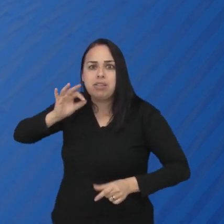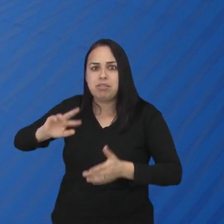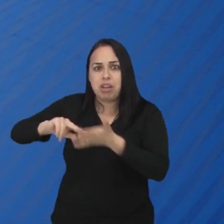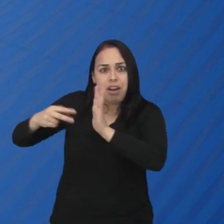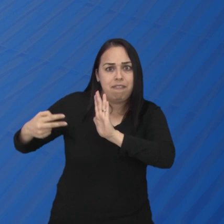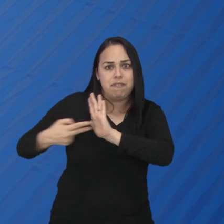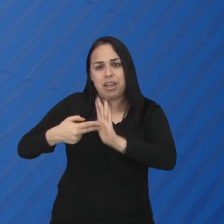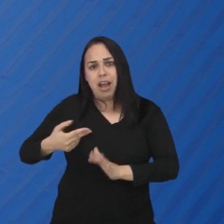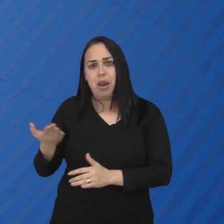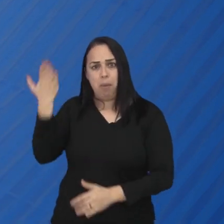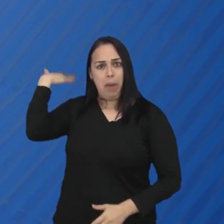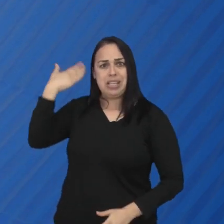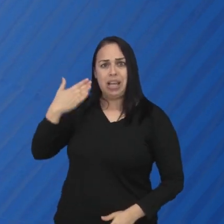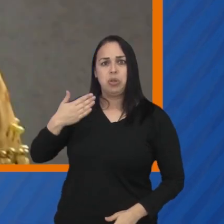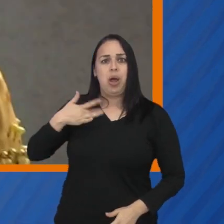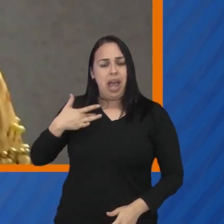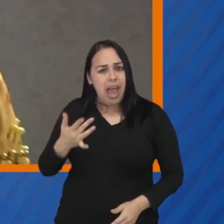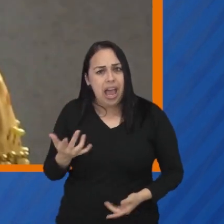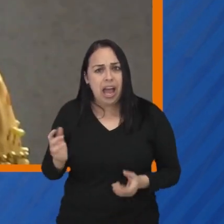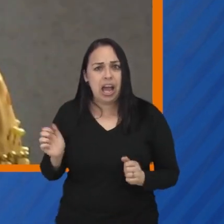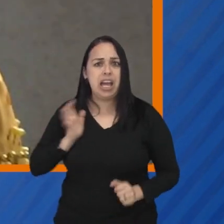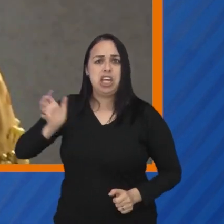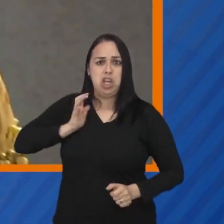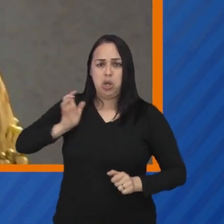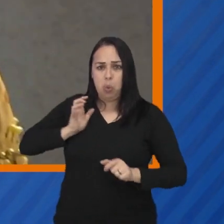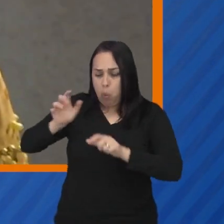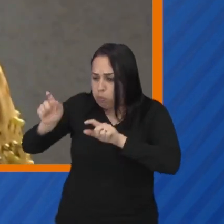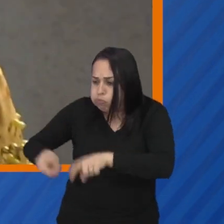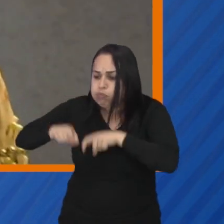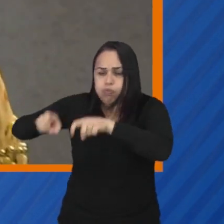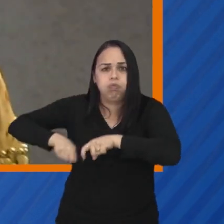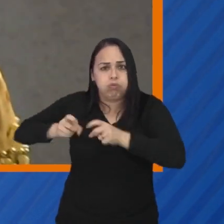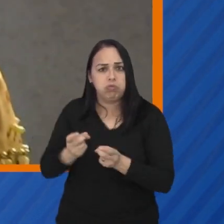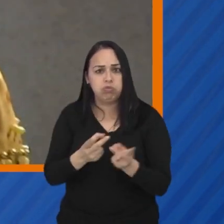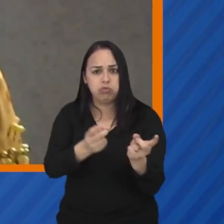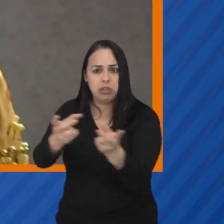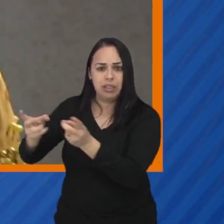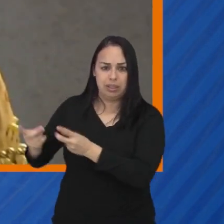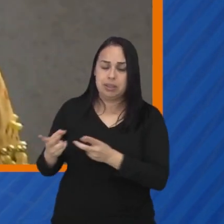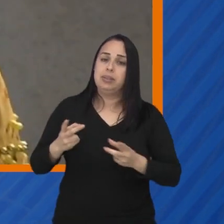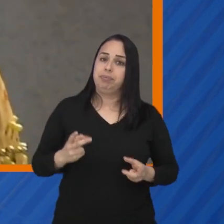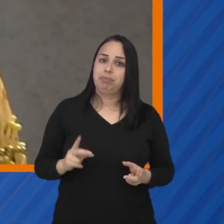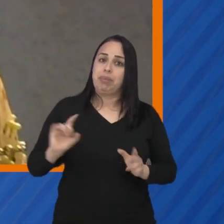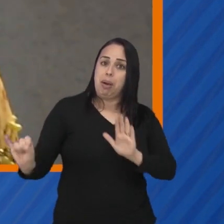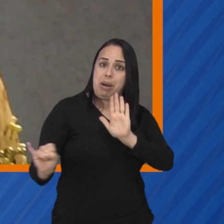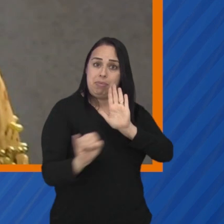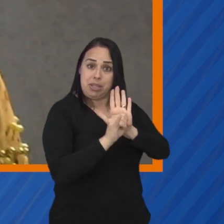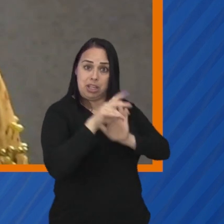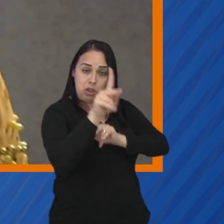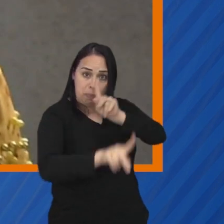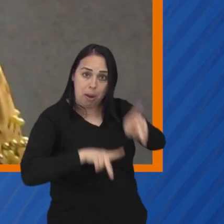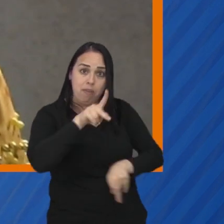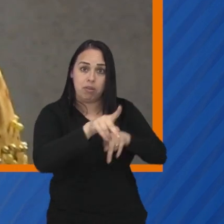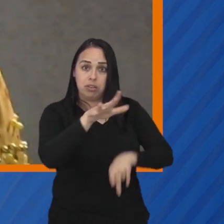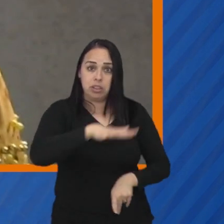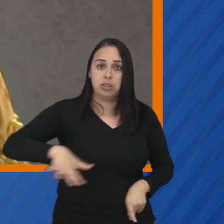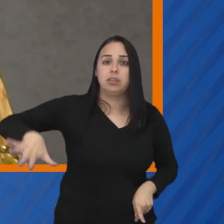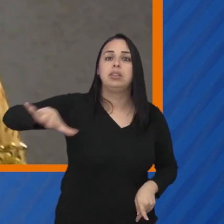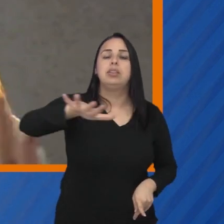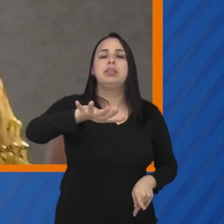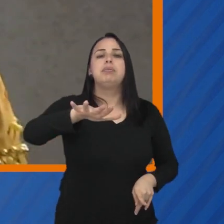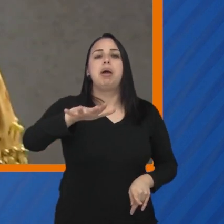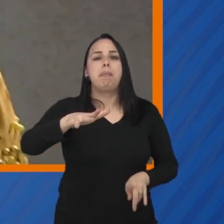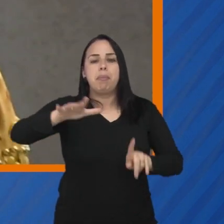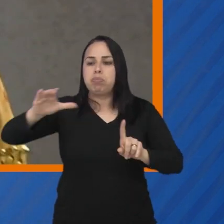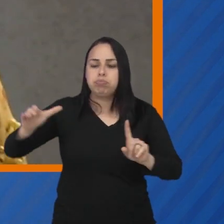a riqueza da era do café. Então, esses símbolos nacionais, eles ajudam a criar um sentido de identidade para o povo, para que todos se